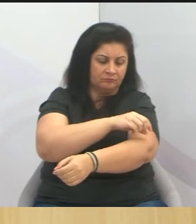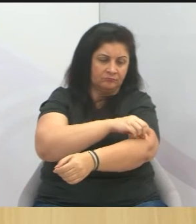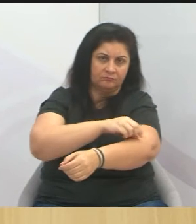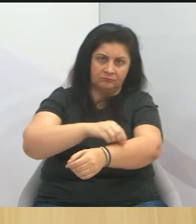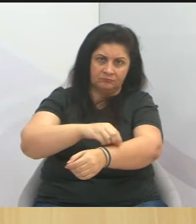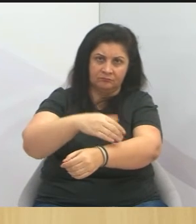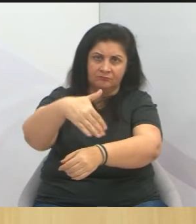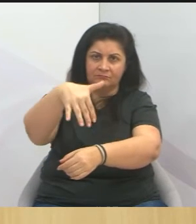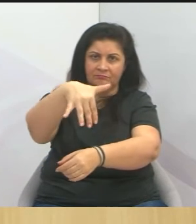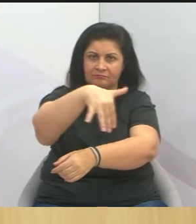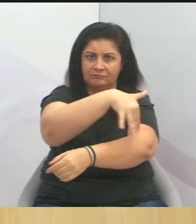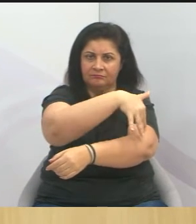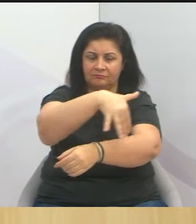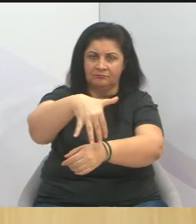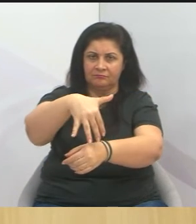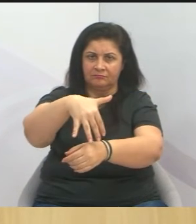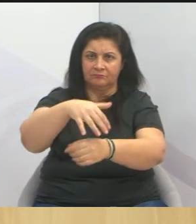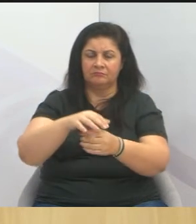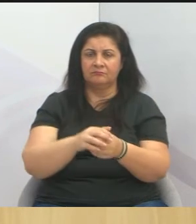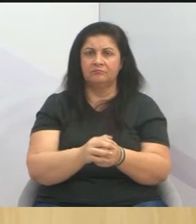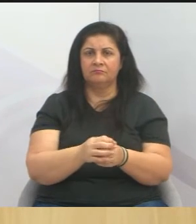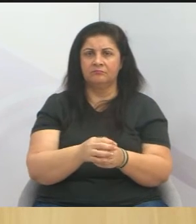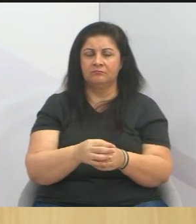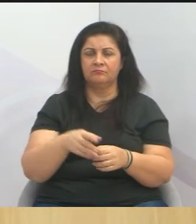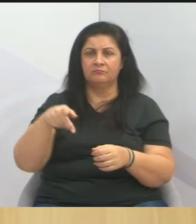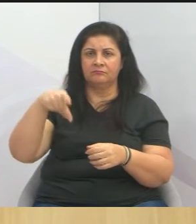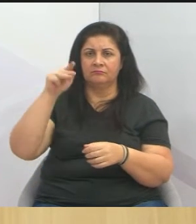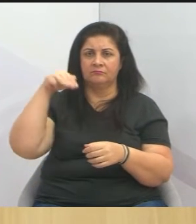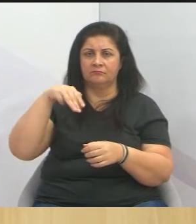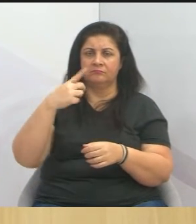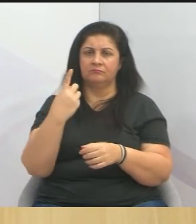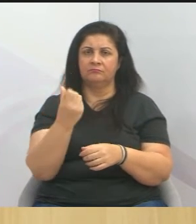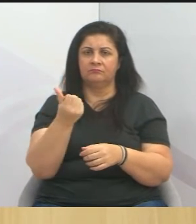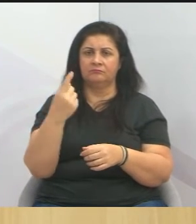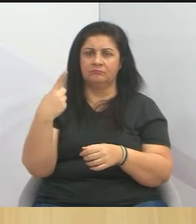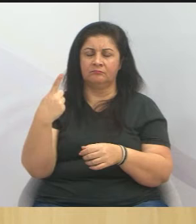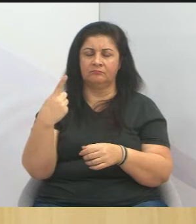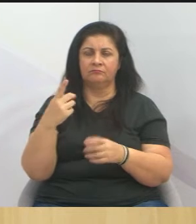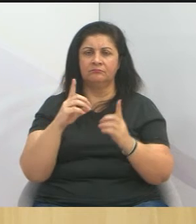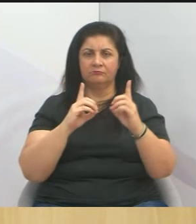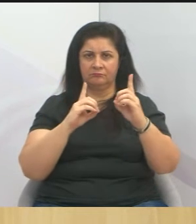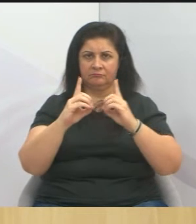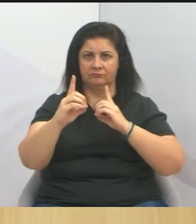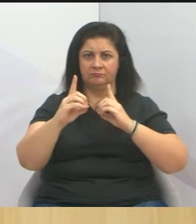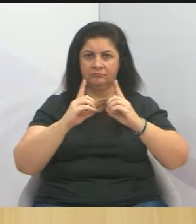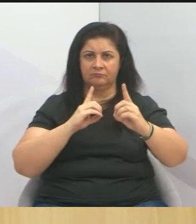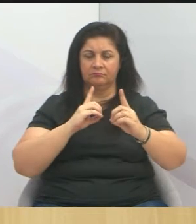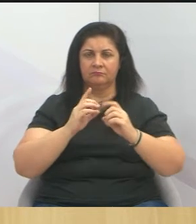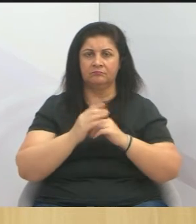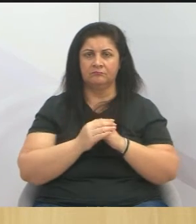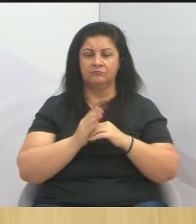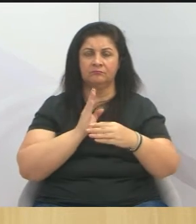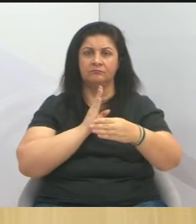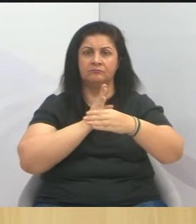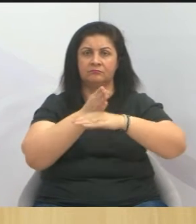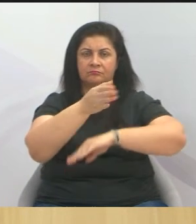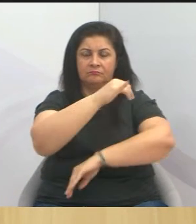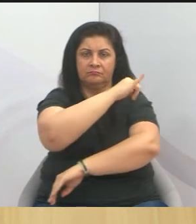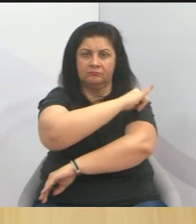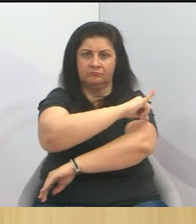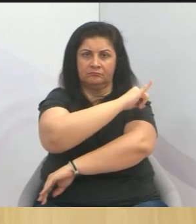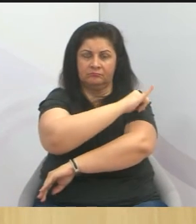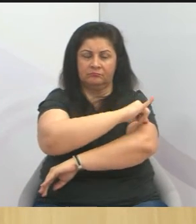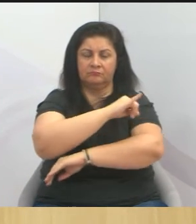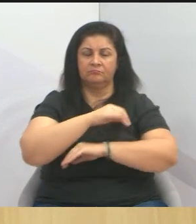grade proteção existentes no acostamento do Km 161 na Rodovia Presidente Dutra sentido Rio de Janeiro